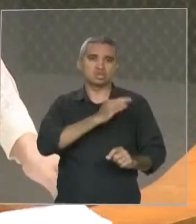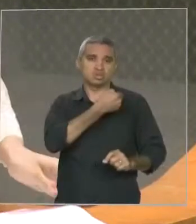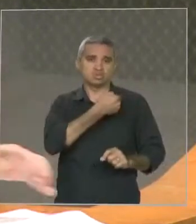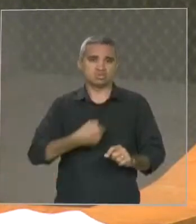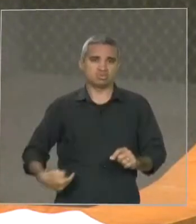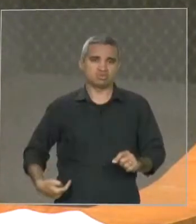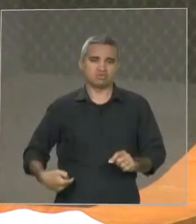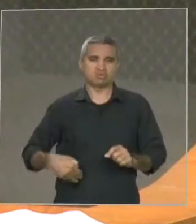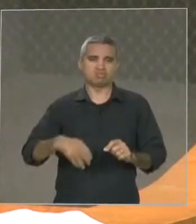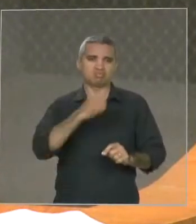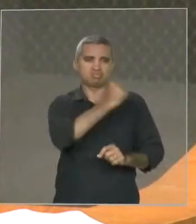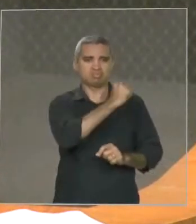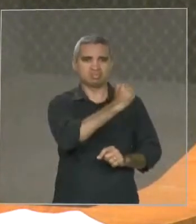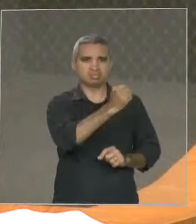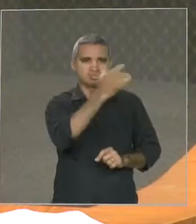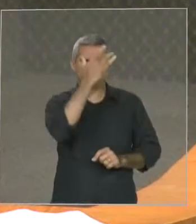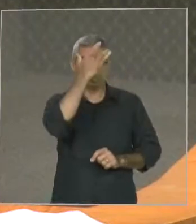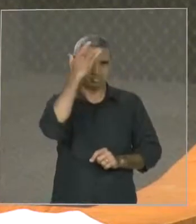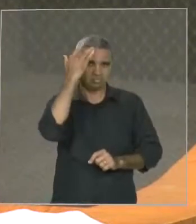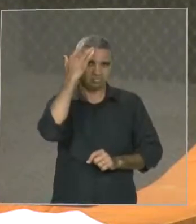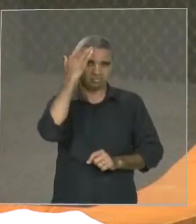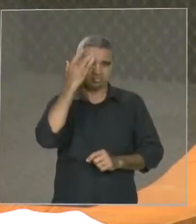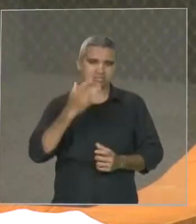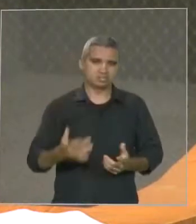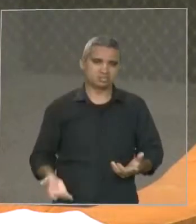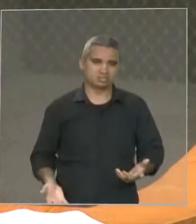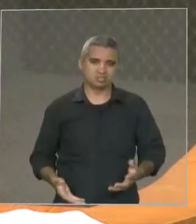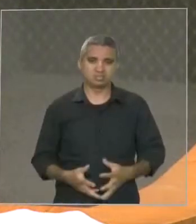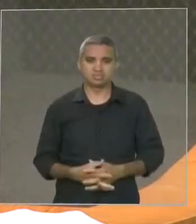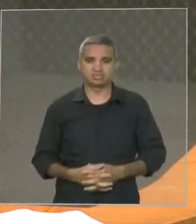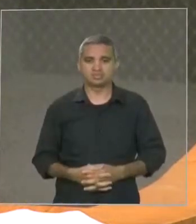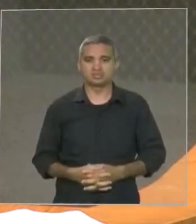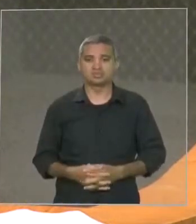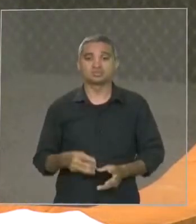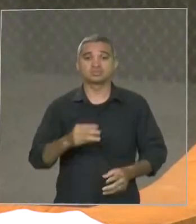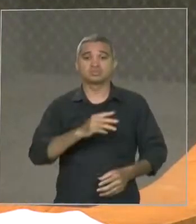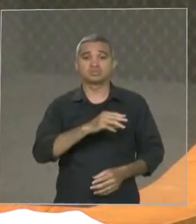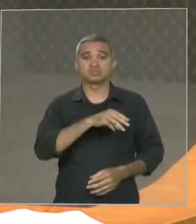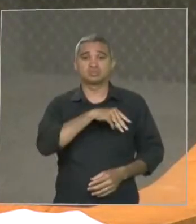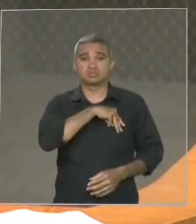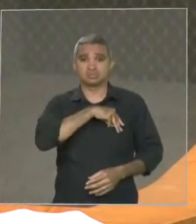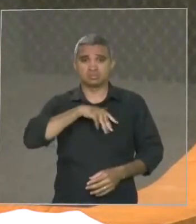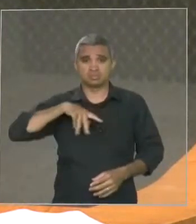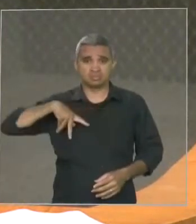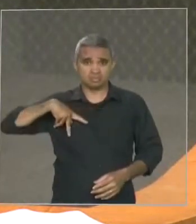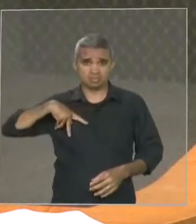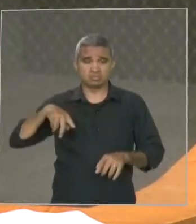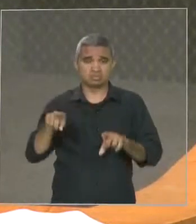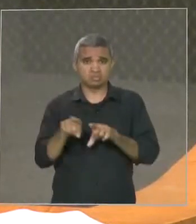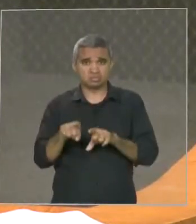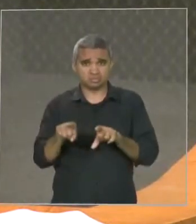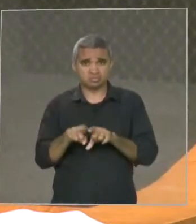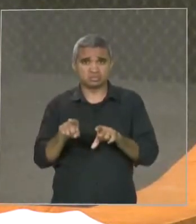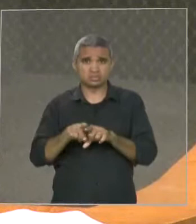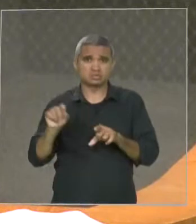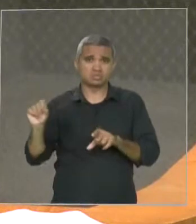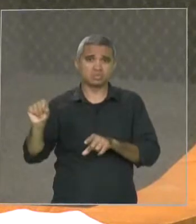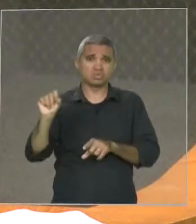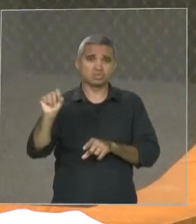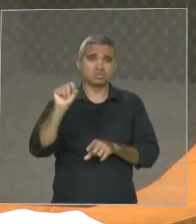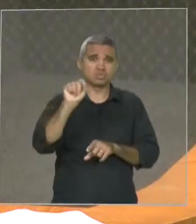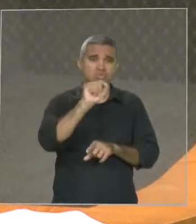podemos aceitar. Eu realmente quero que o Ministério Público e todas as outras